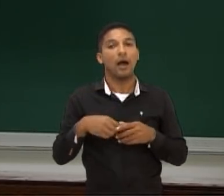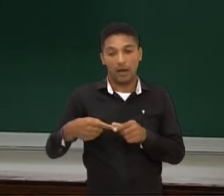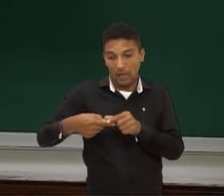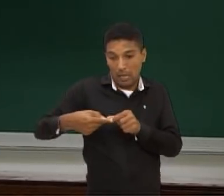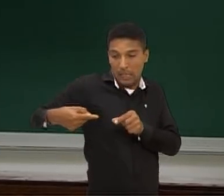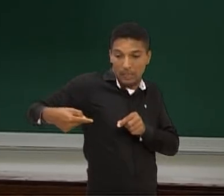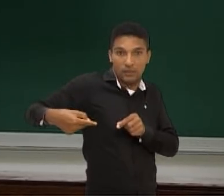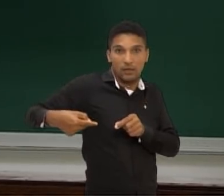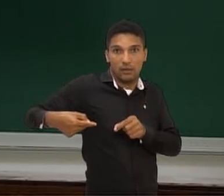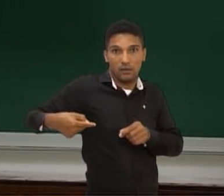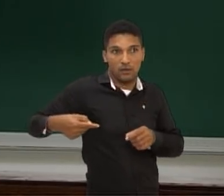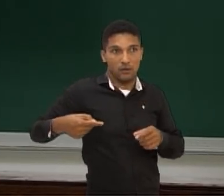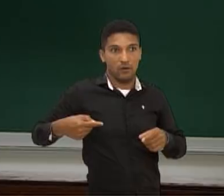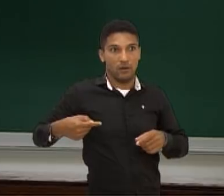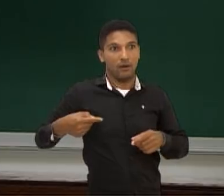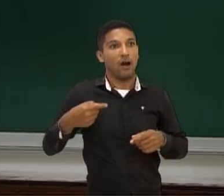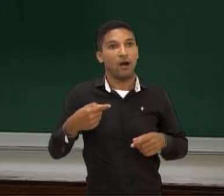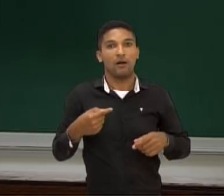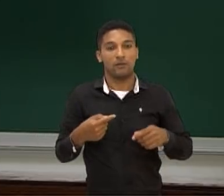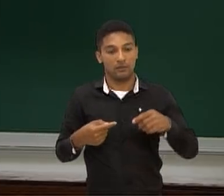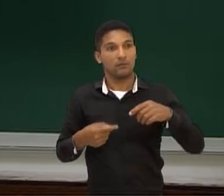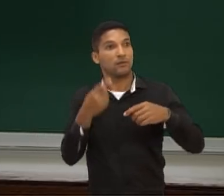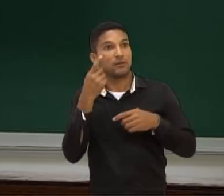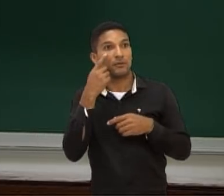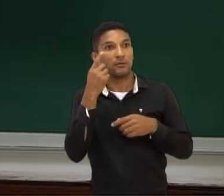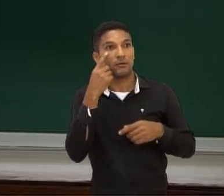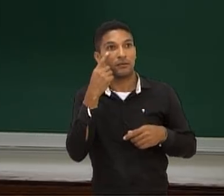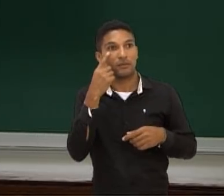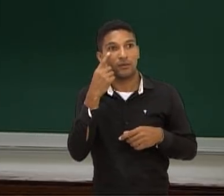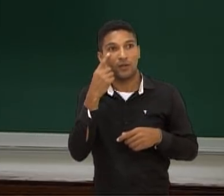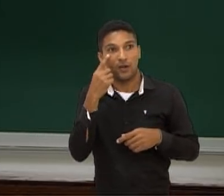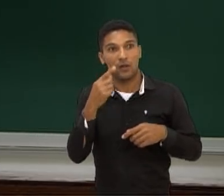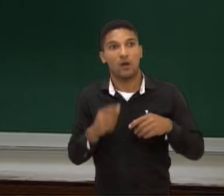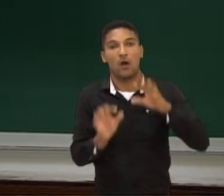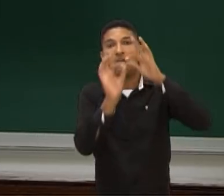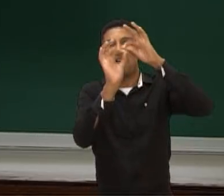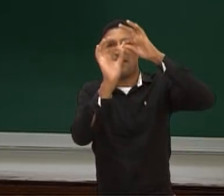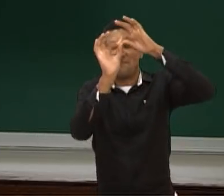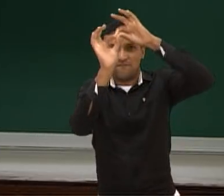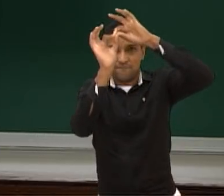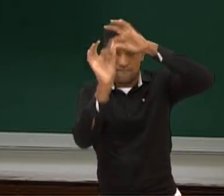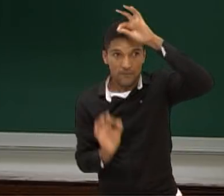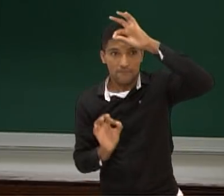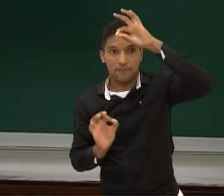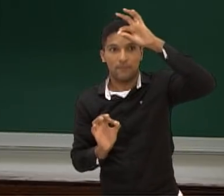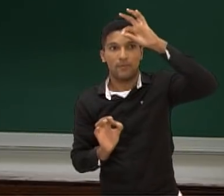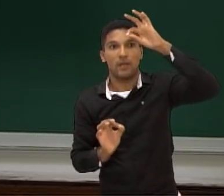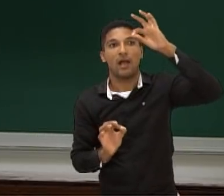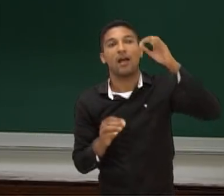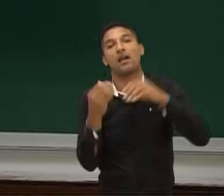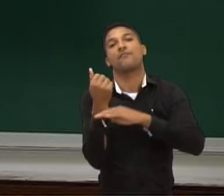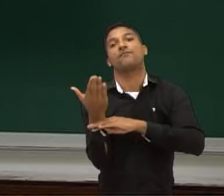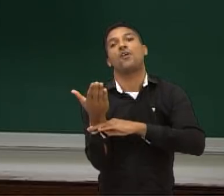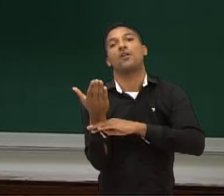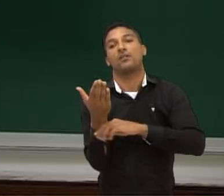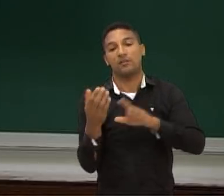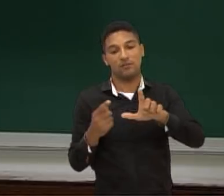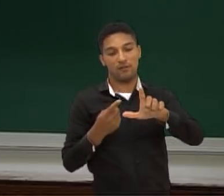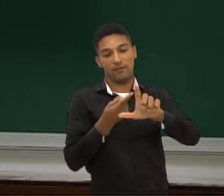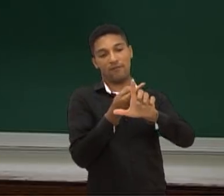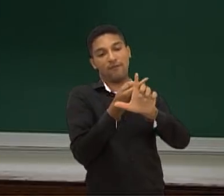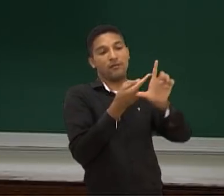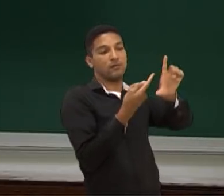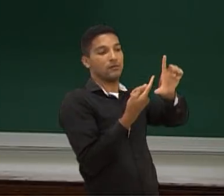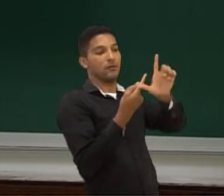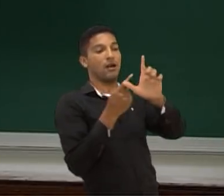pedacinho. E aqui também, eu tracei esse segmento, perceba que tem um pedacinho ali para fora. Então, nesse caso, ele é não